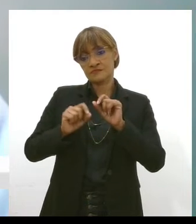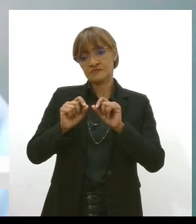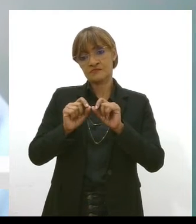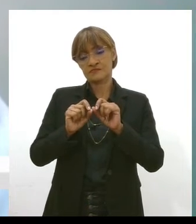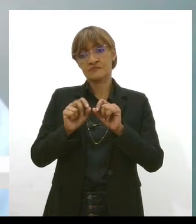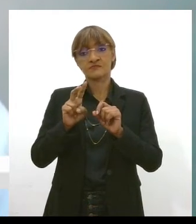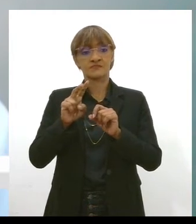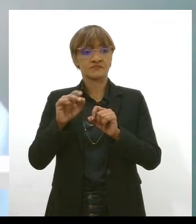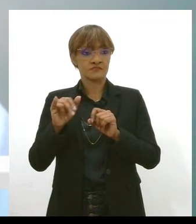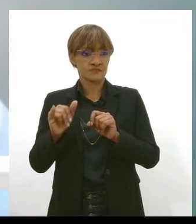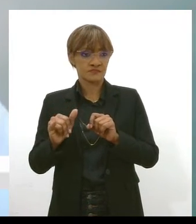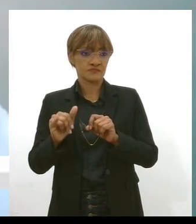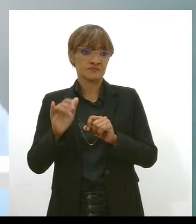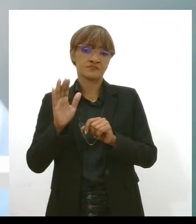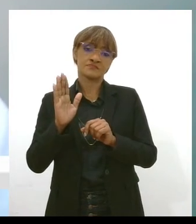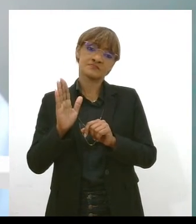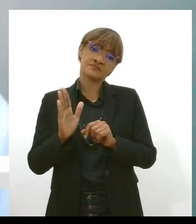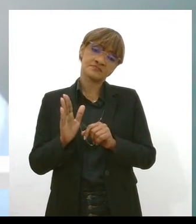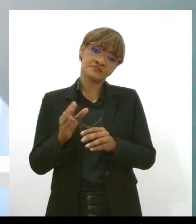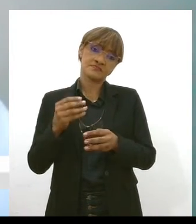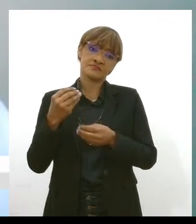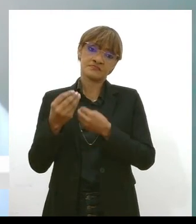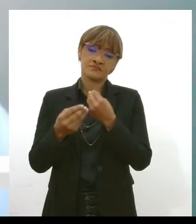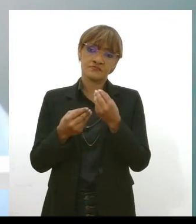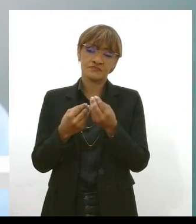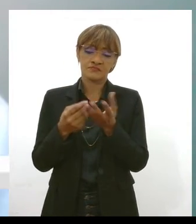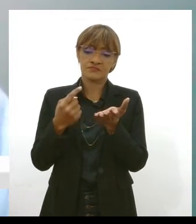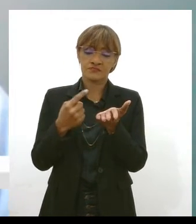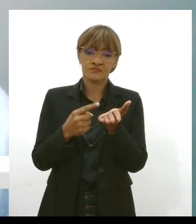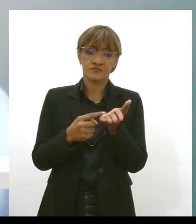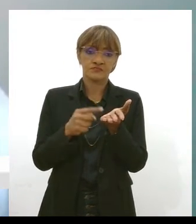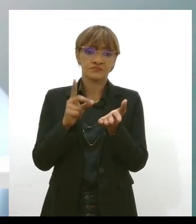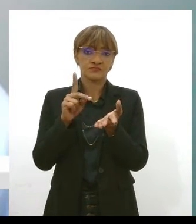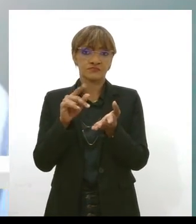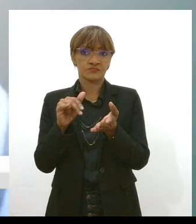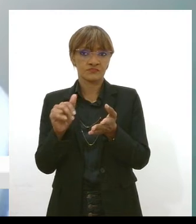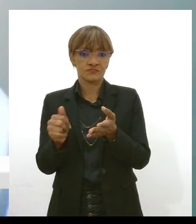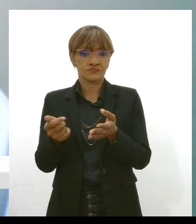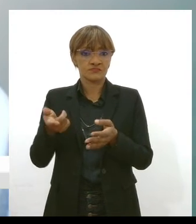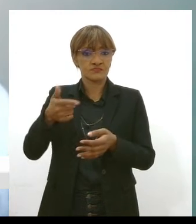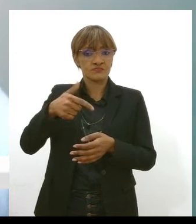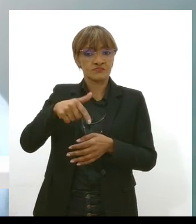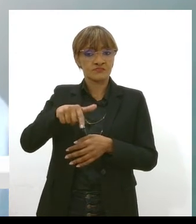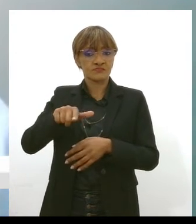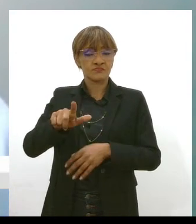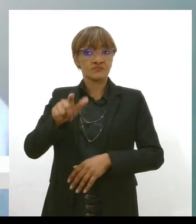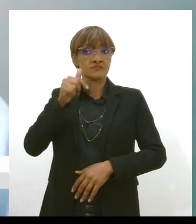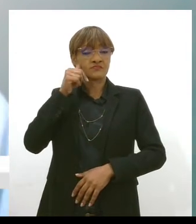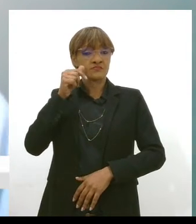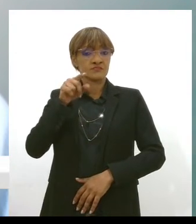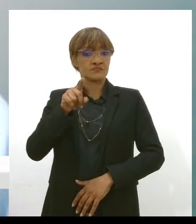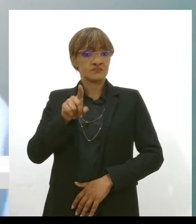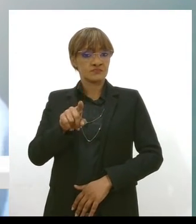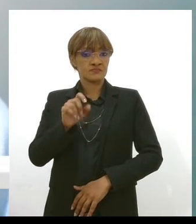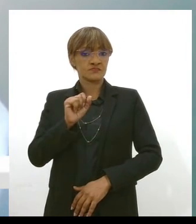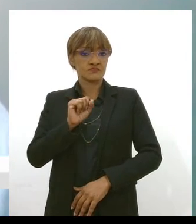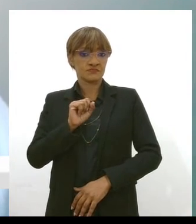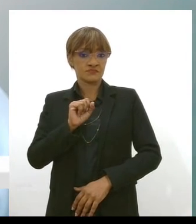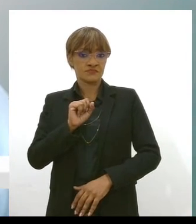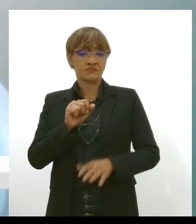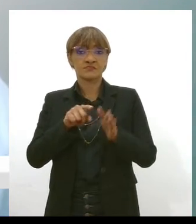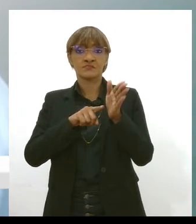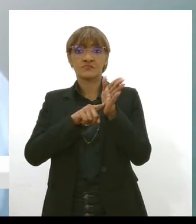e vai reagendar uma volta dessa mulher para quando o exame estiver